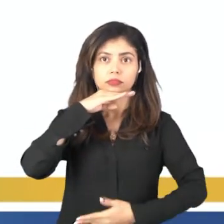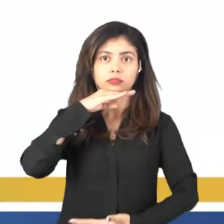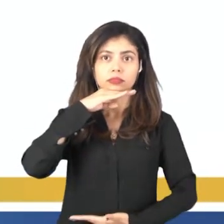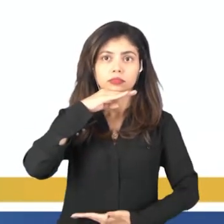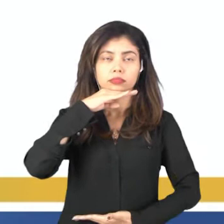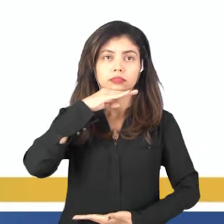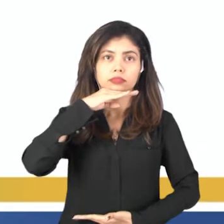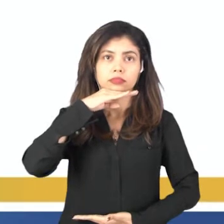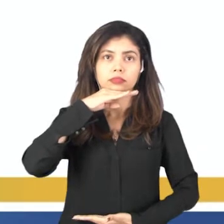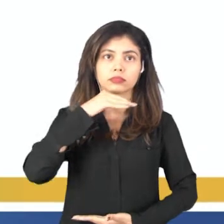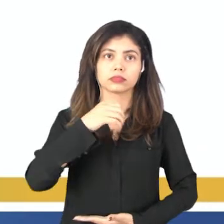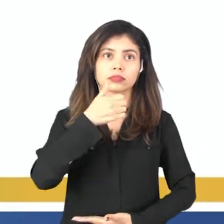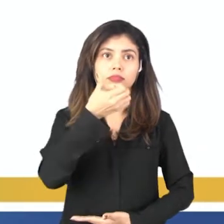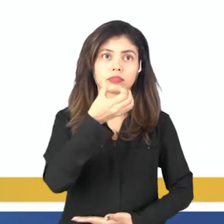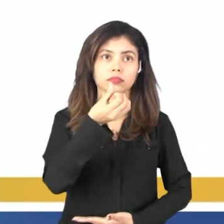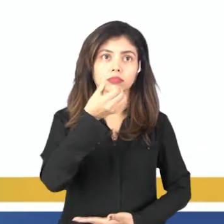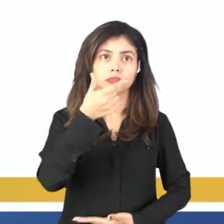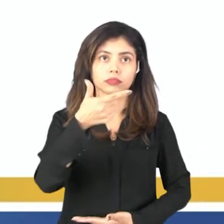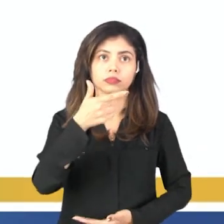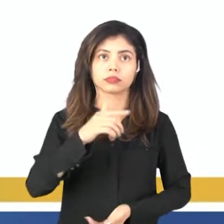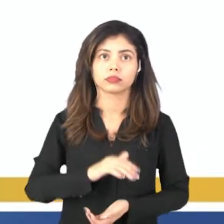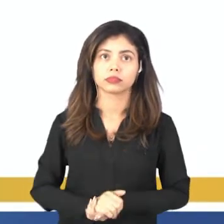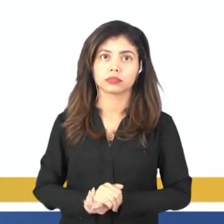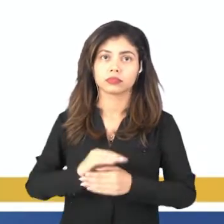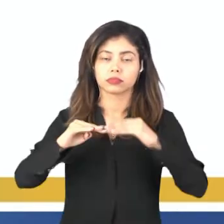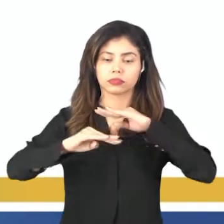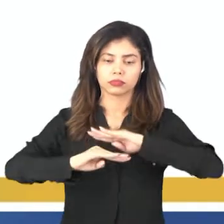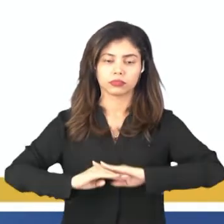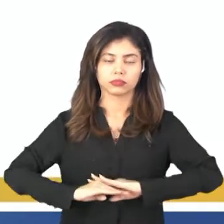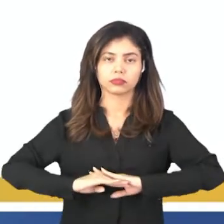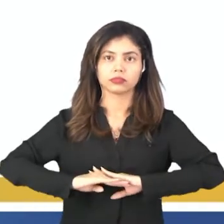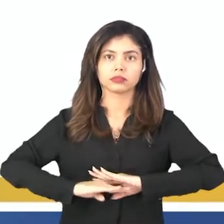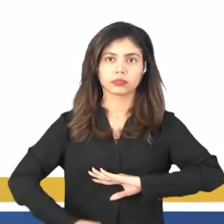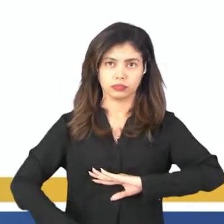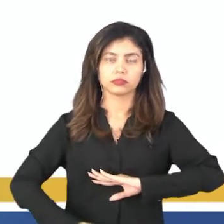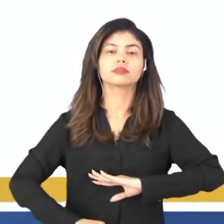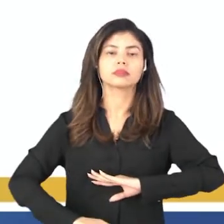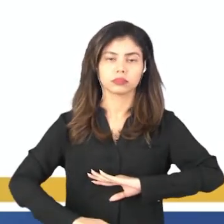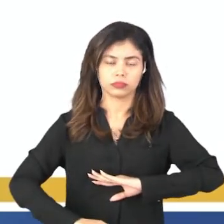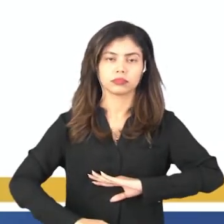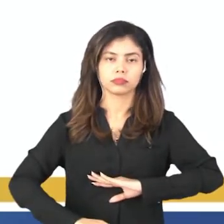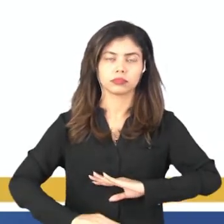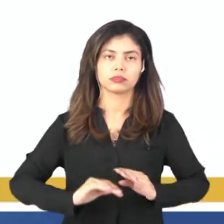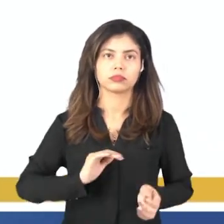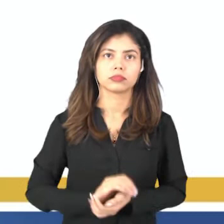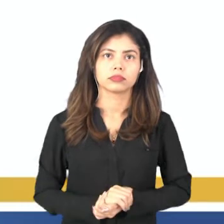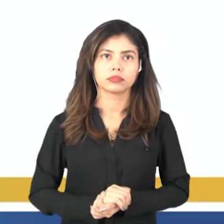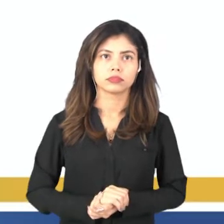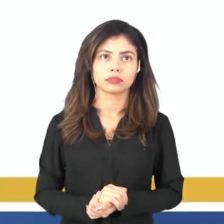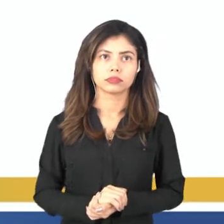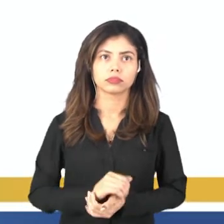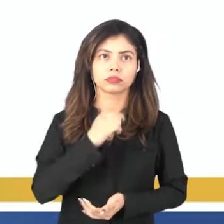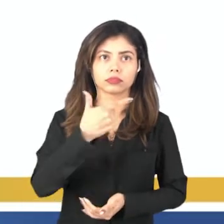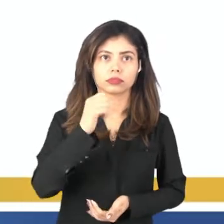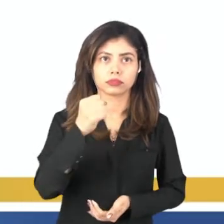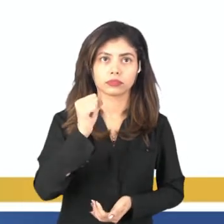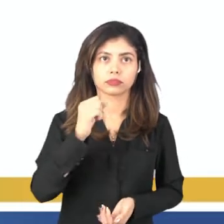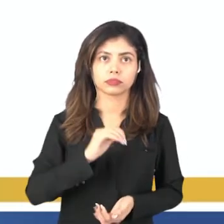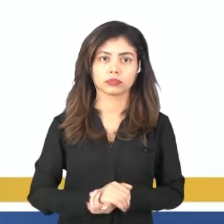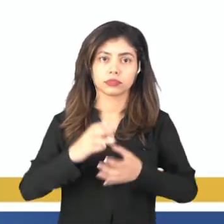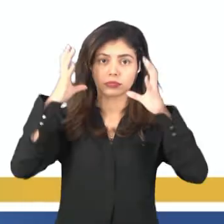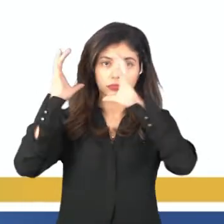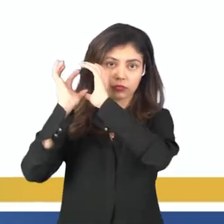escapular, 62 ossos nos membros inferiores, que seriam as nossas pernas, incluindo a cintura pélvica, 28 ossos